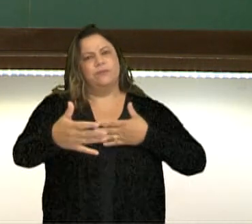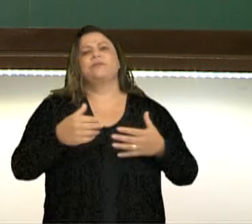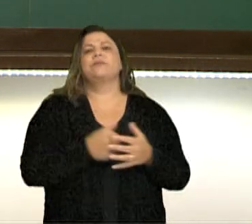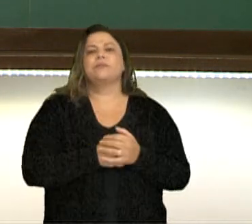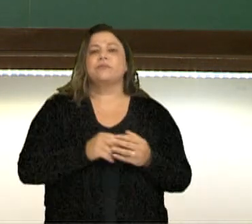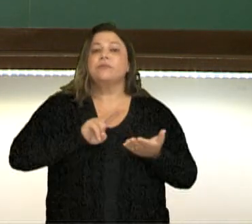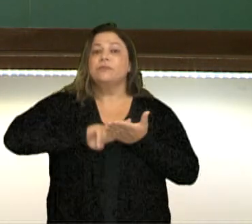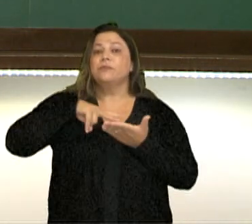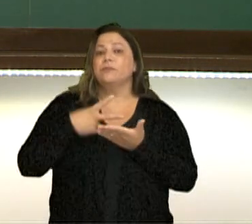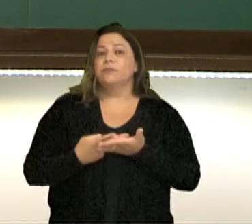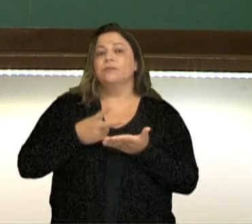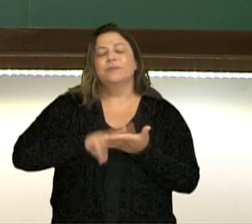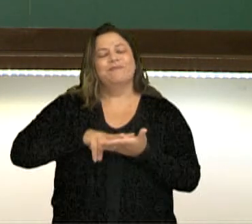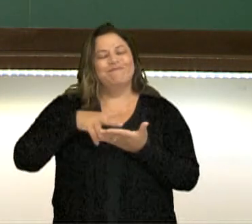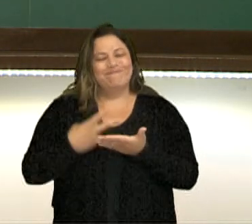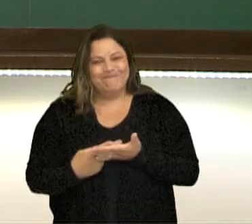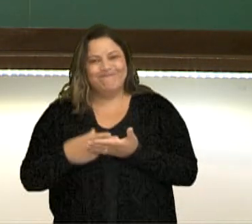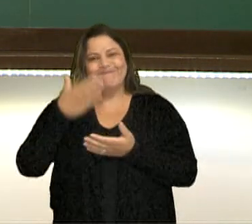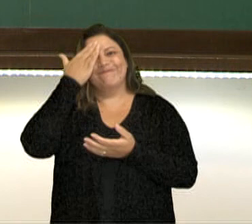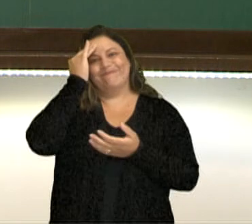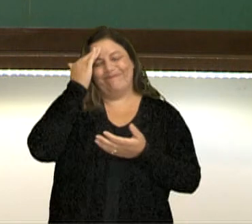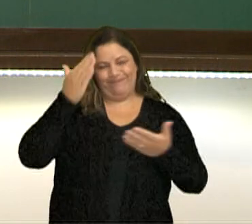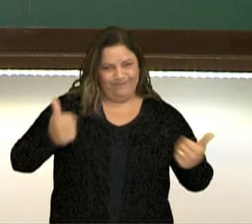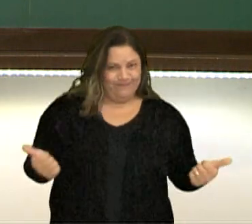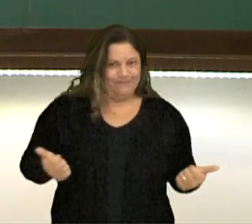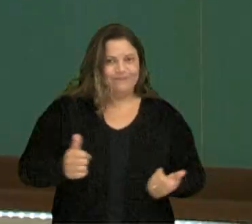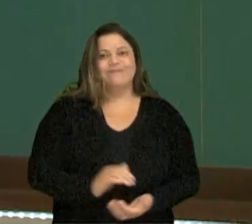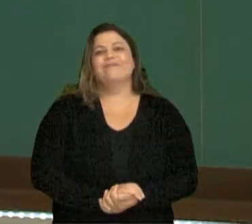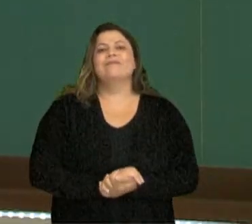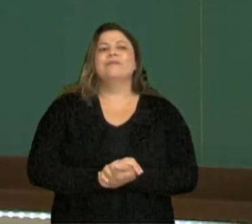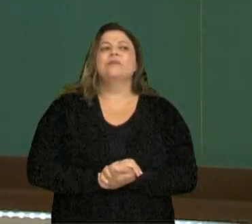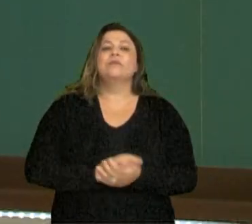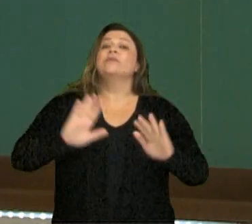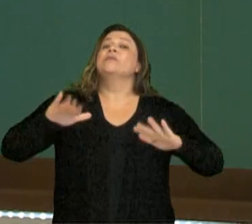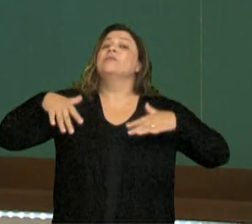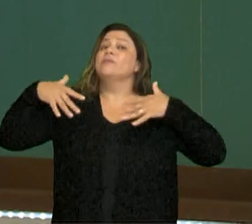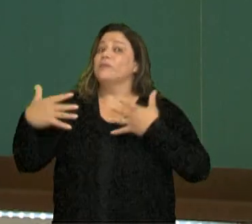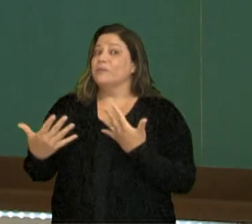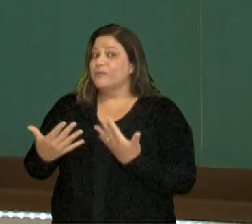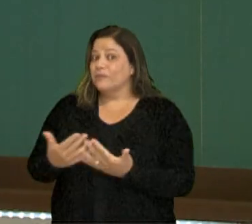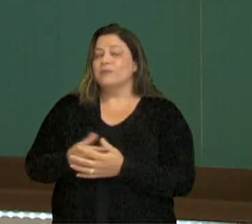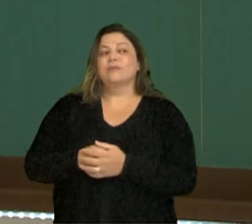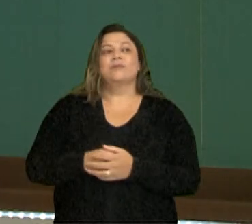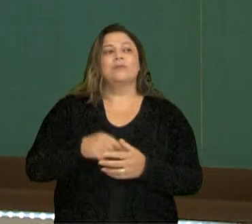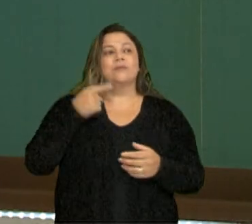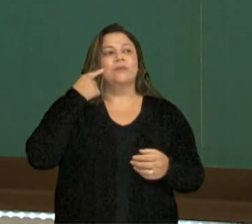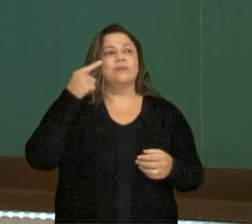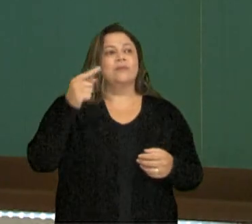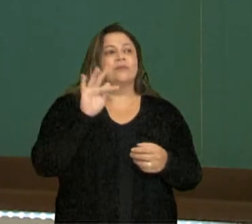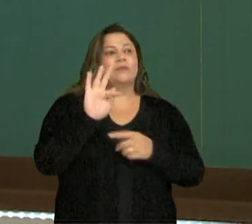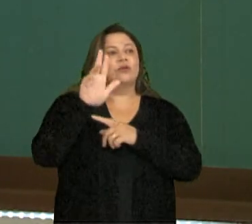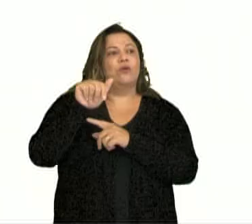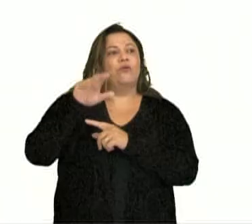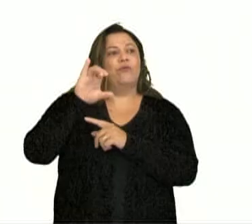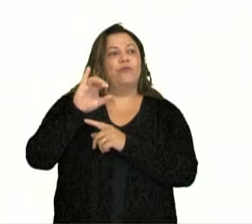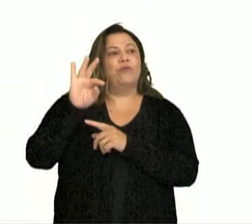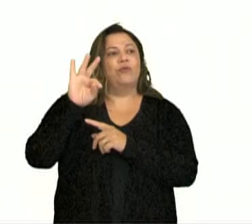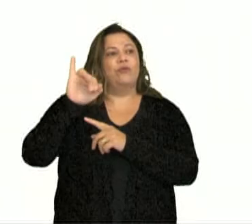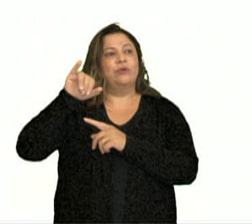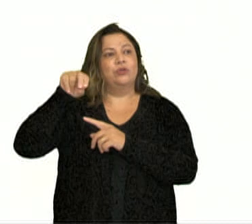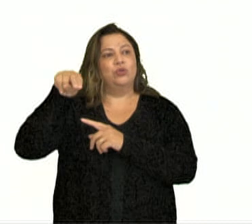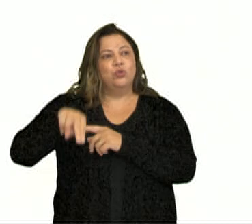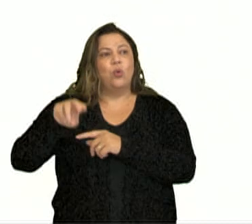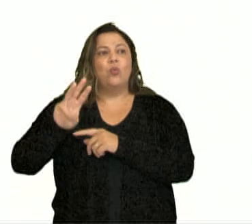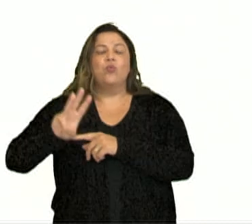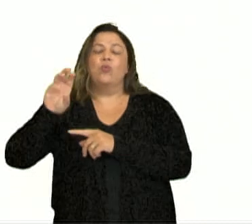sua tradução, vai fazendo a sua compreensão, certo? Já as function words são palavras gramaticais que